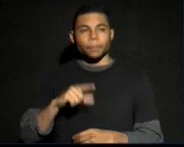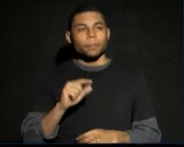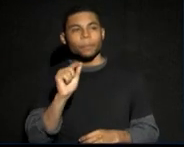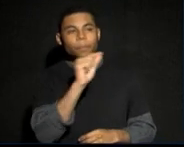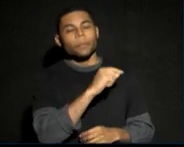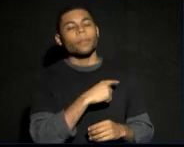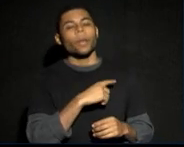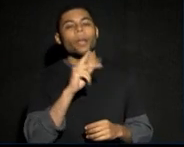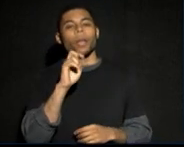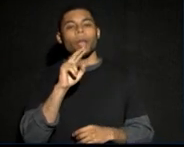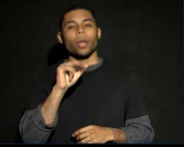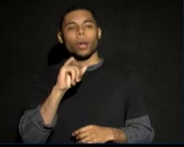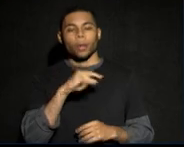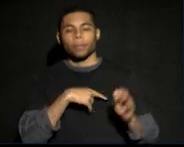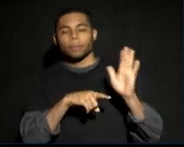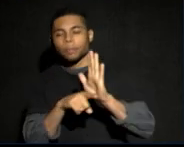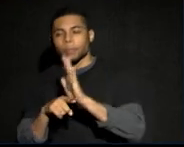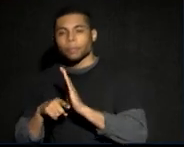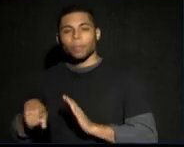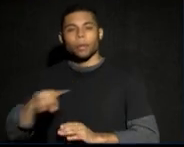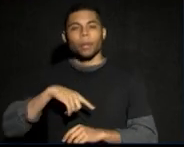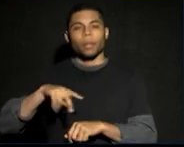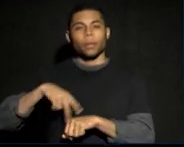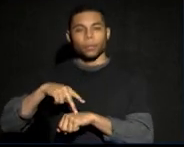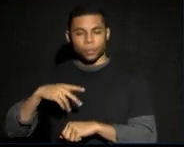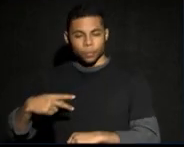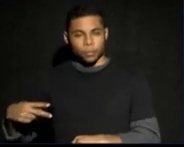nacionais E aí aonde é